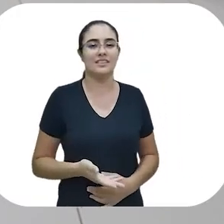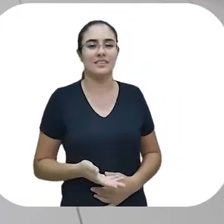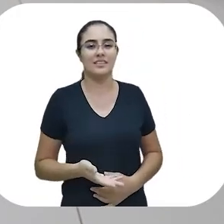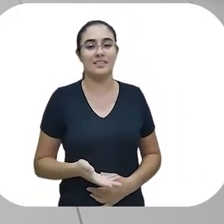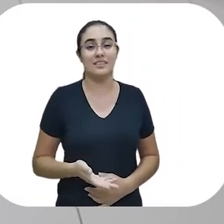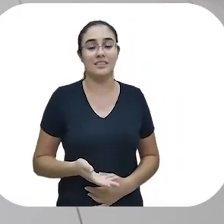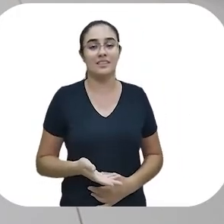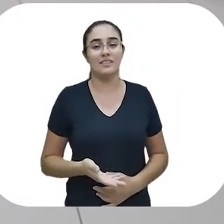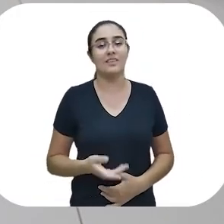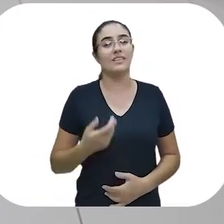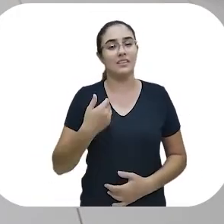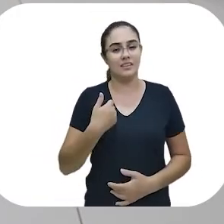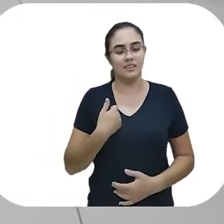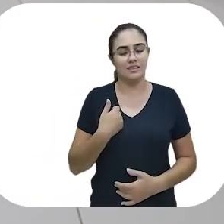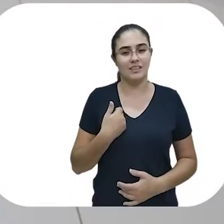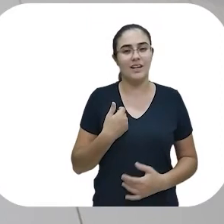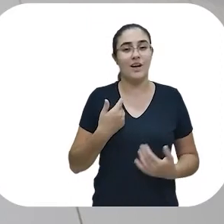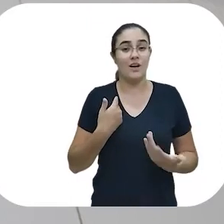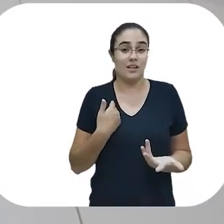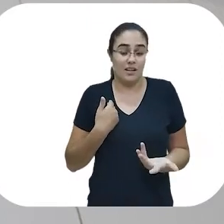que eu estou, meu bem,